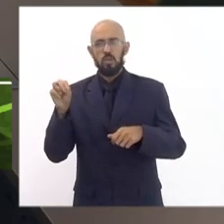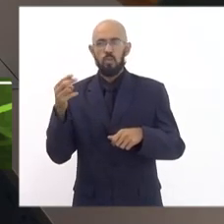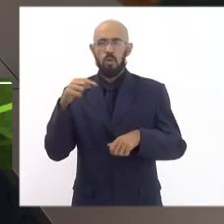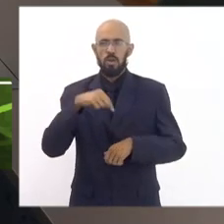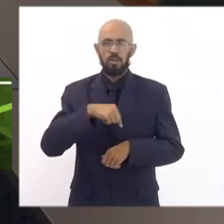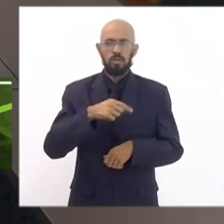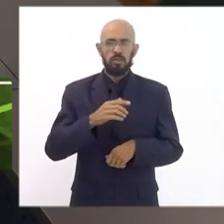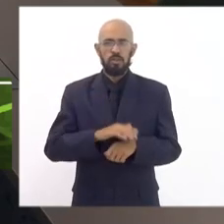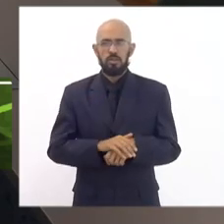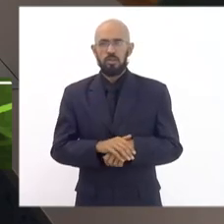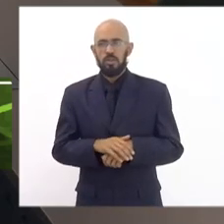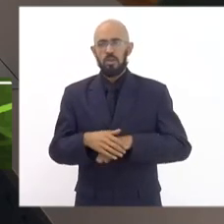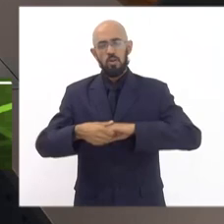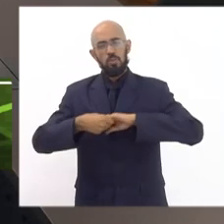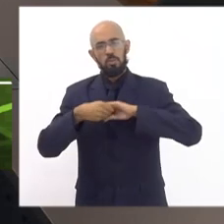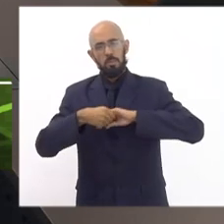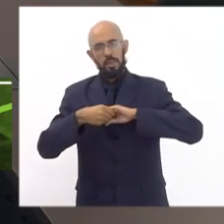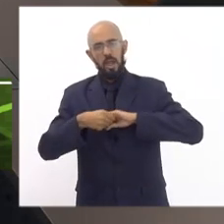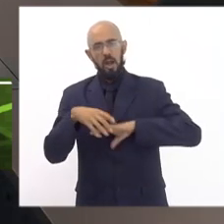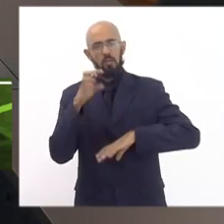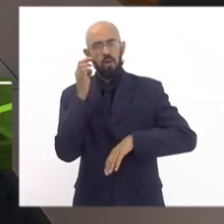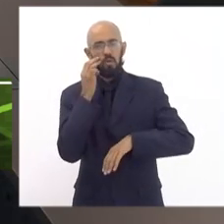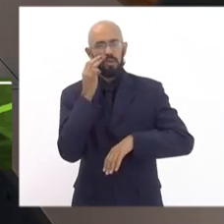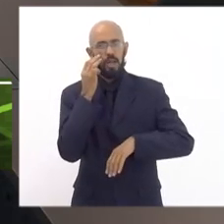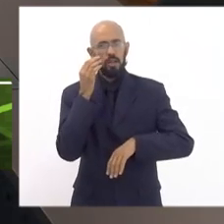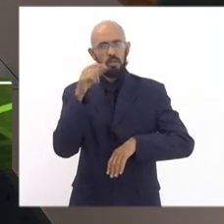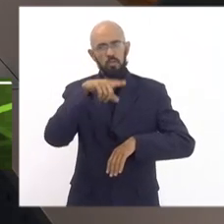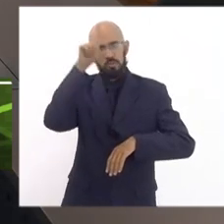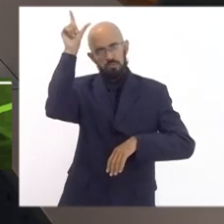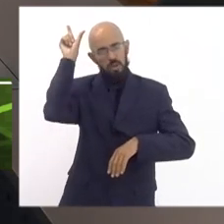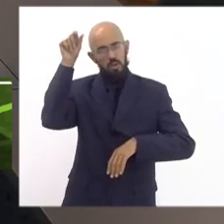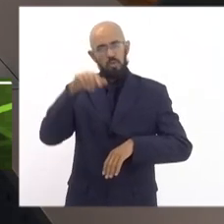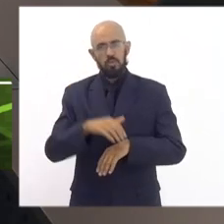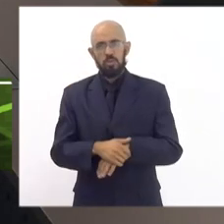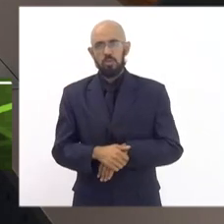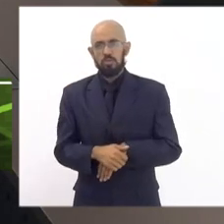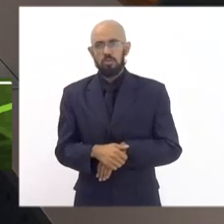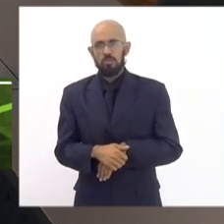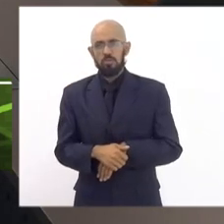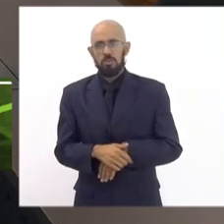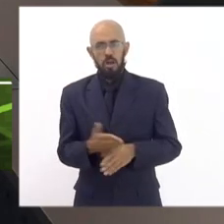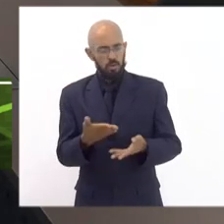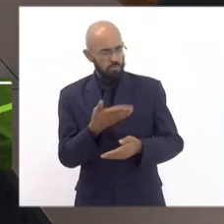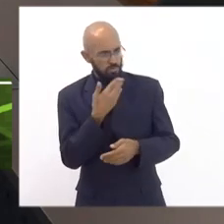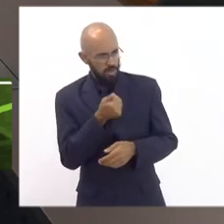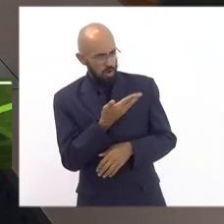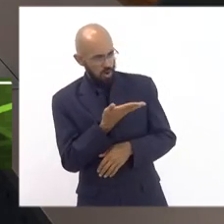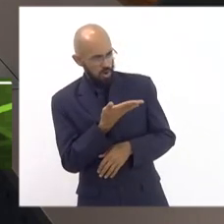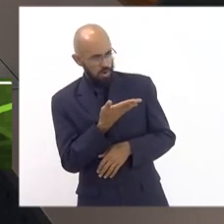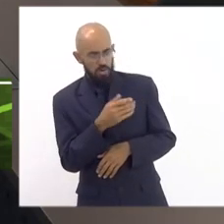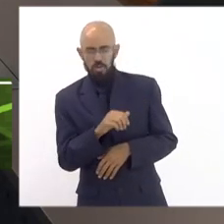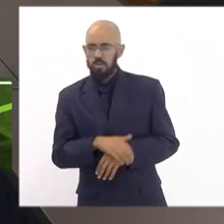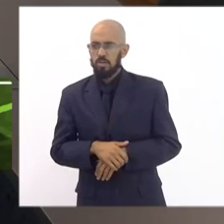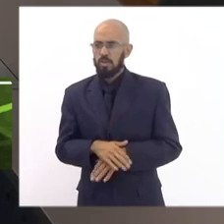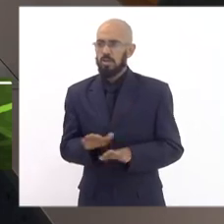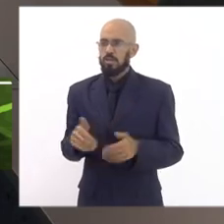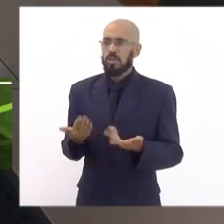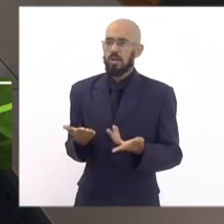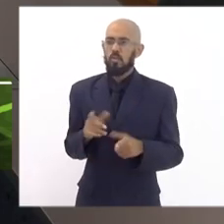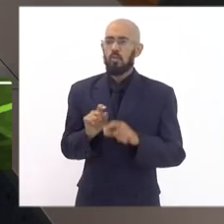deputado Valdec, deputado Carlos Mink, deputado Luiz Paulo. Melhorou agora, Marcos? Pouco, melhorou.